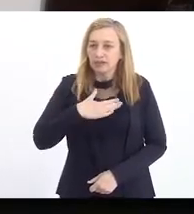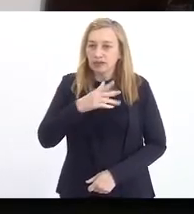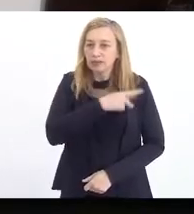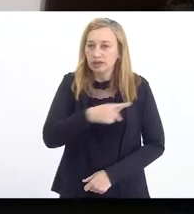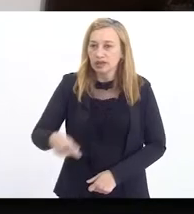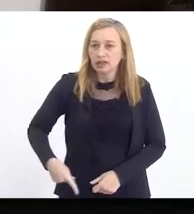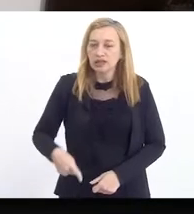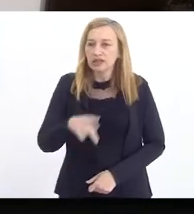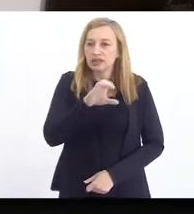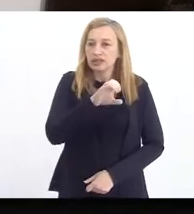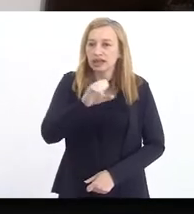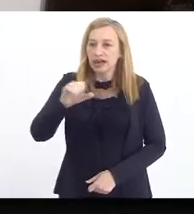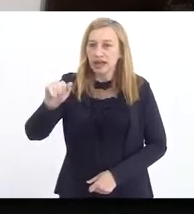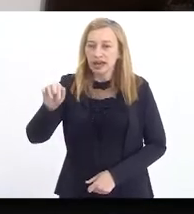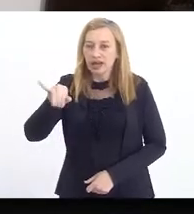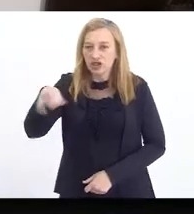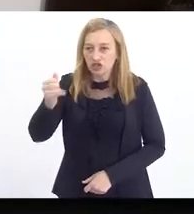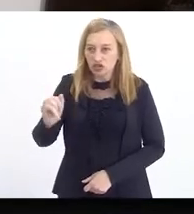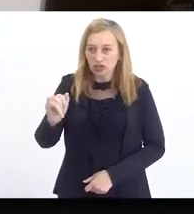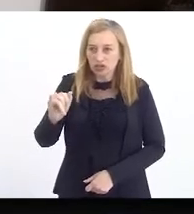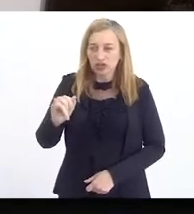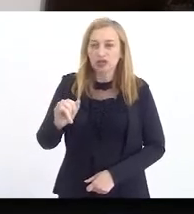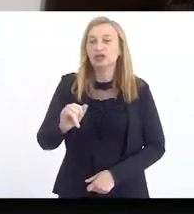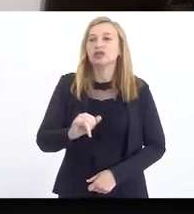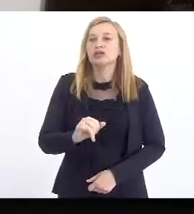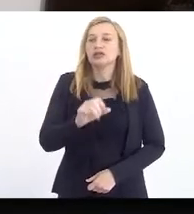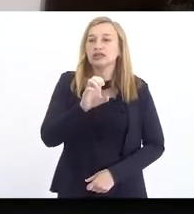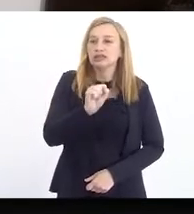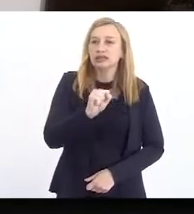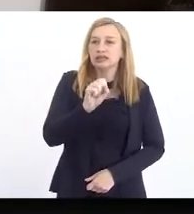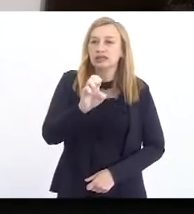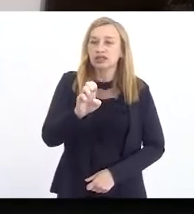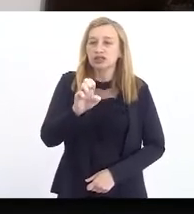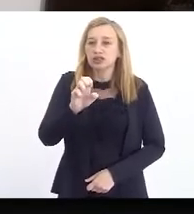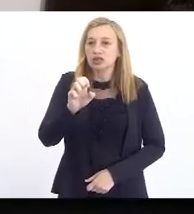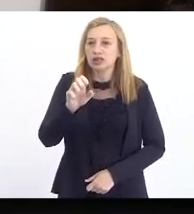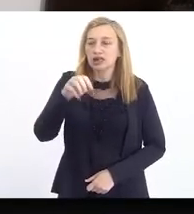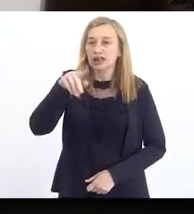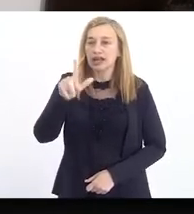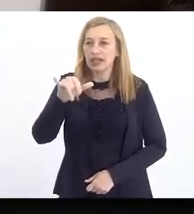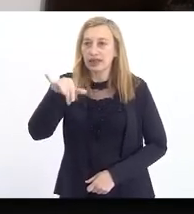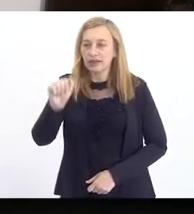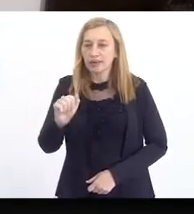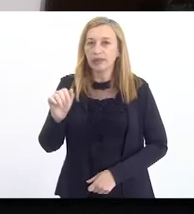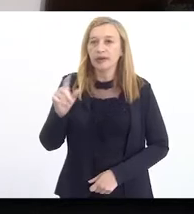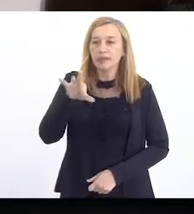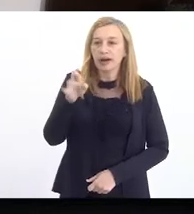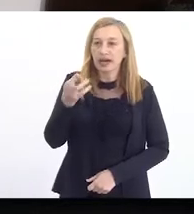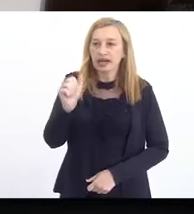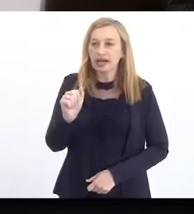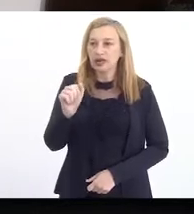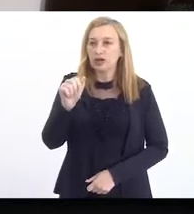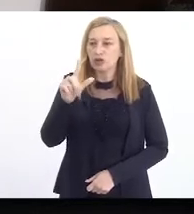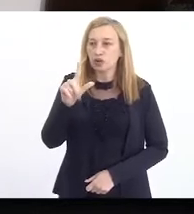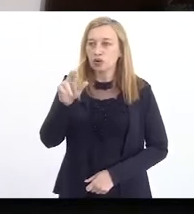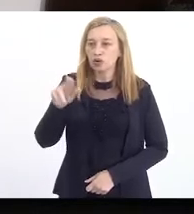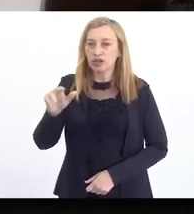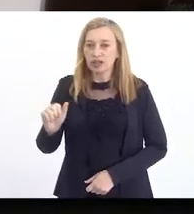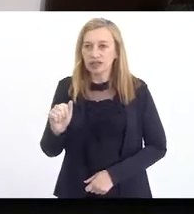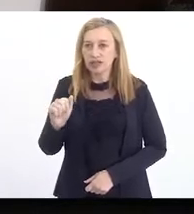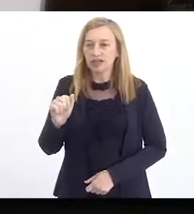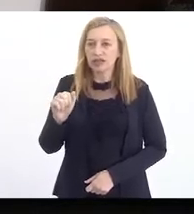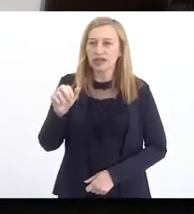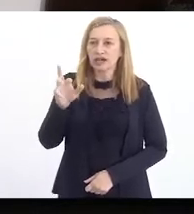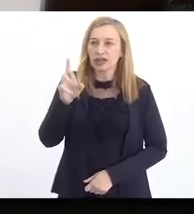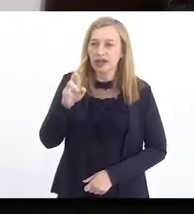da CEAERJ, o Sergei Lima, a Maria Luísa Reis, meu